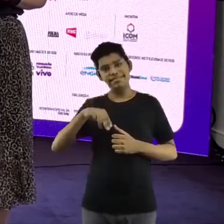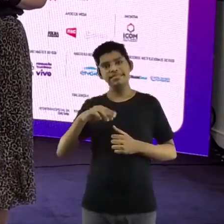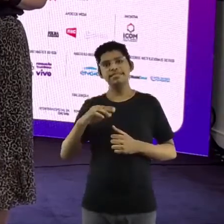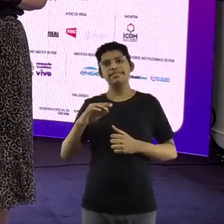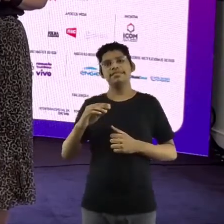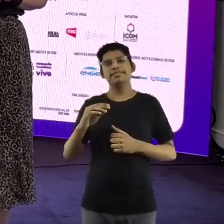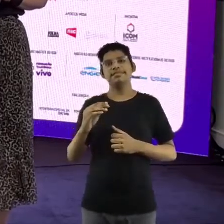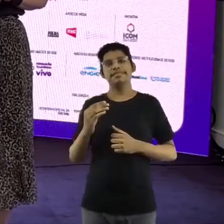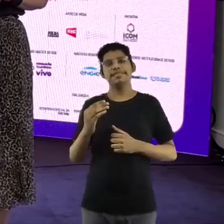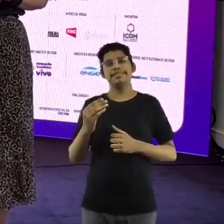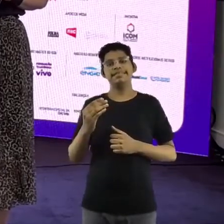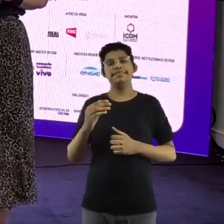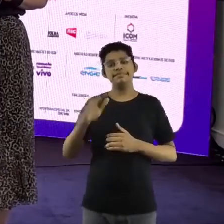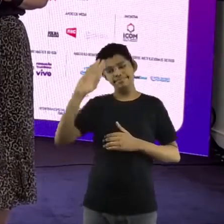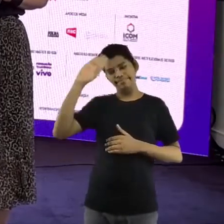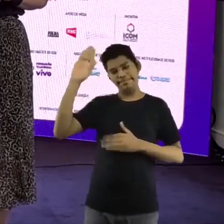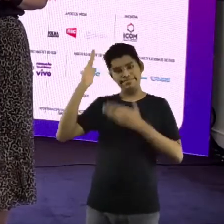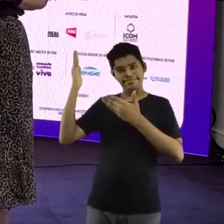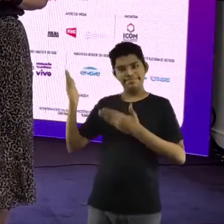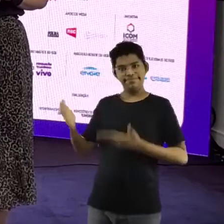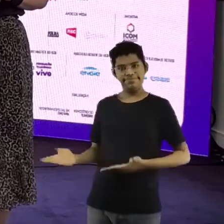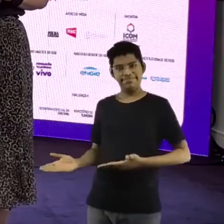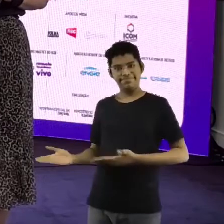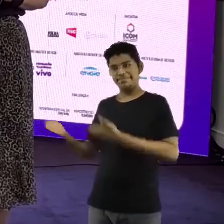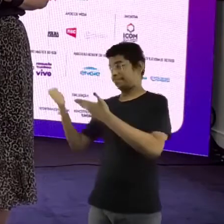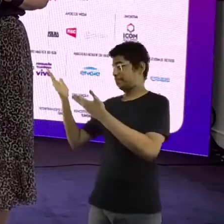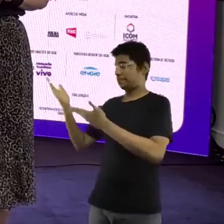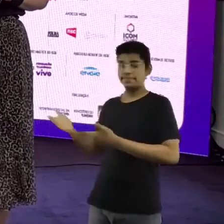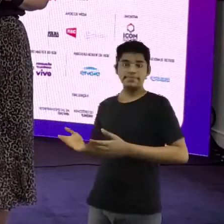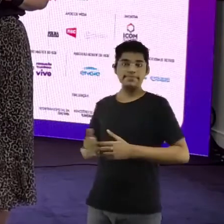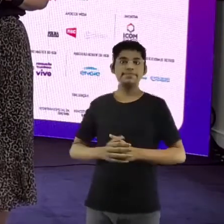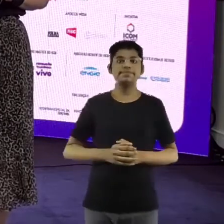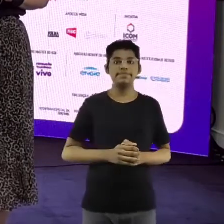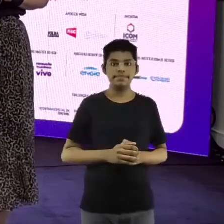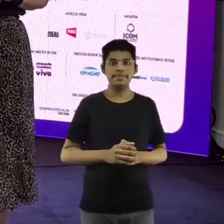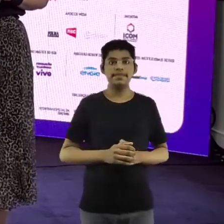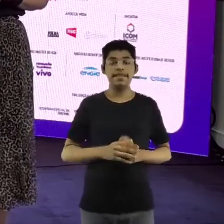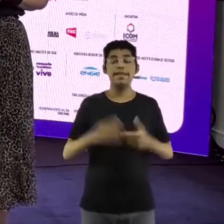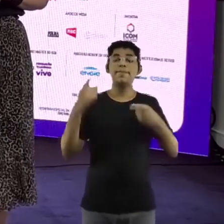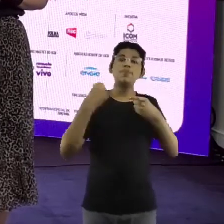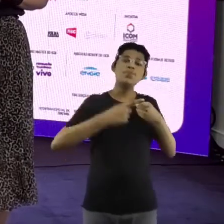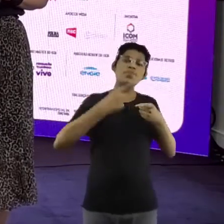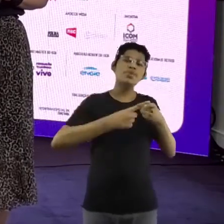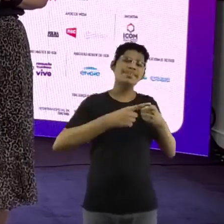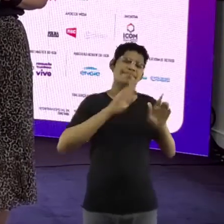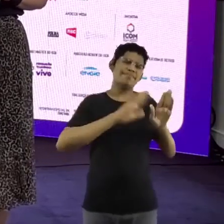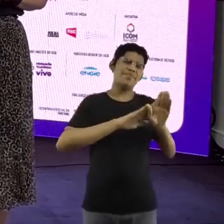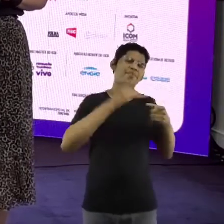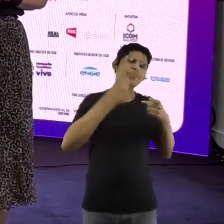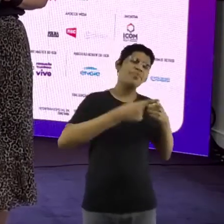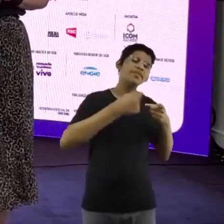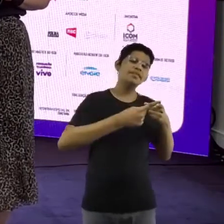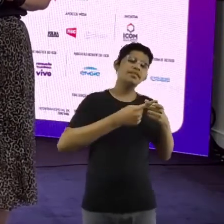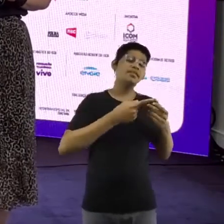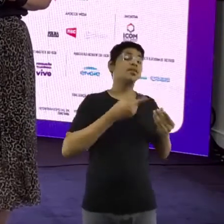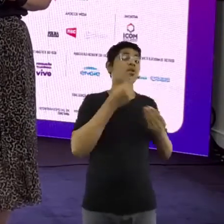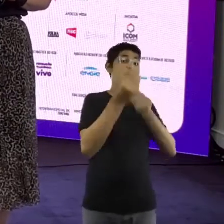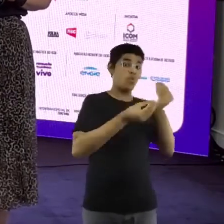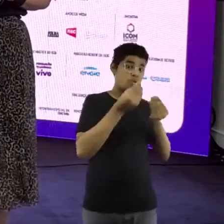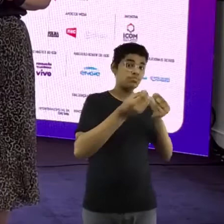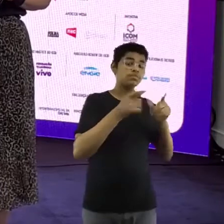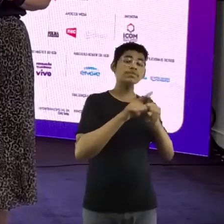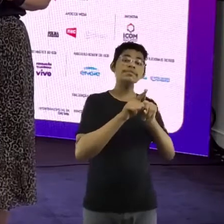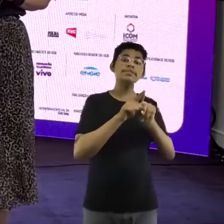que é simplificando, é o porquê queremos fazer isso, como e o quê. O nosso